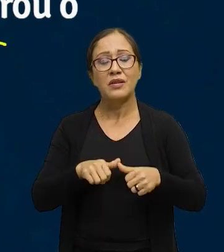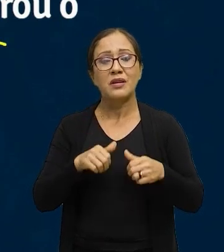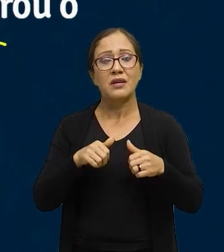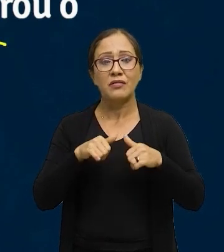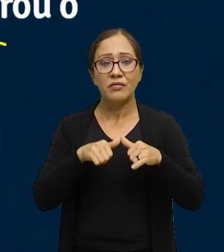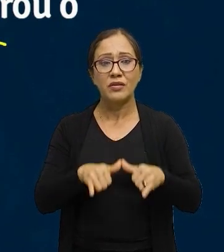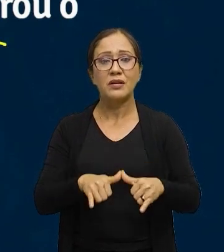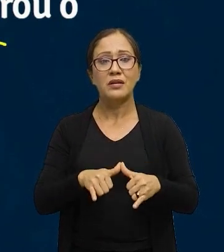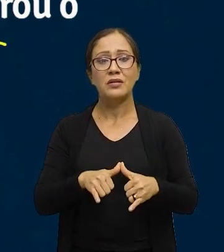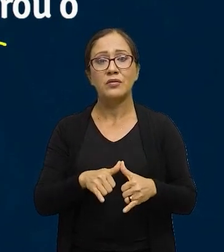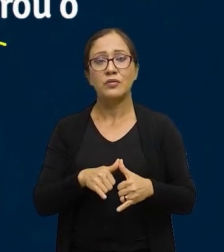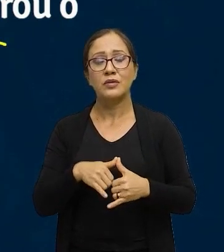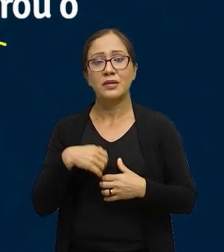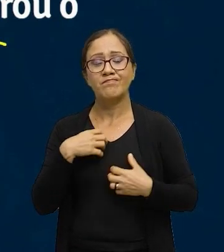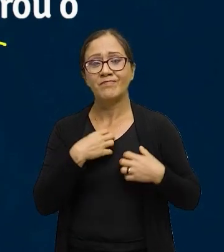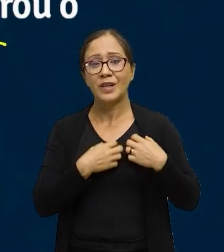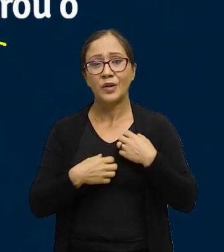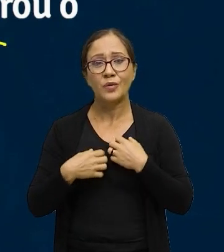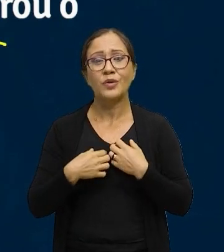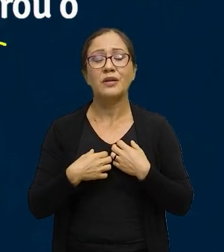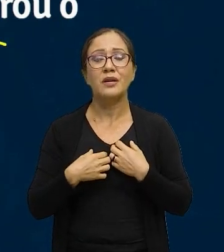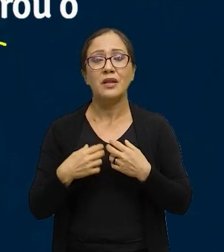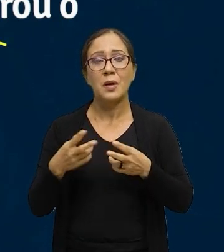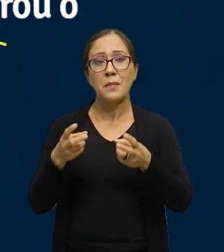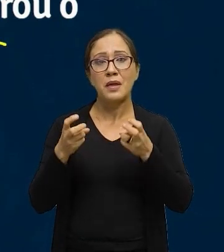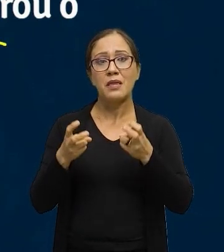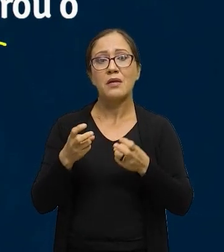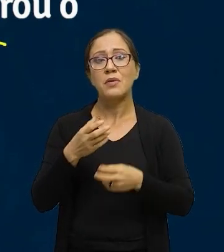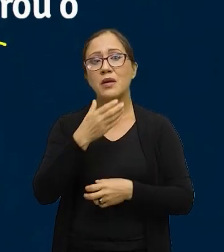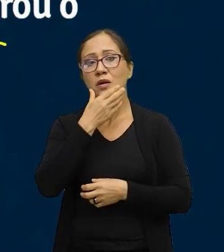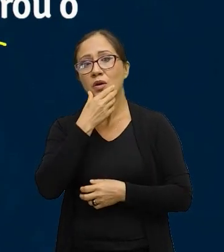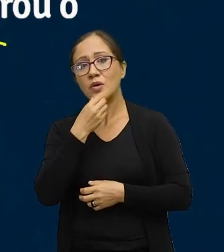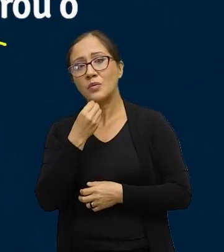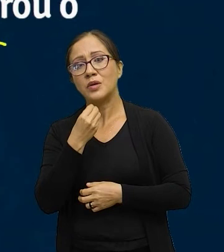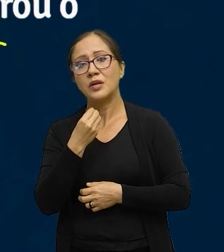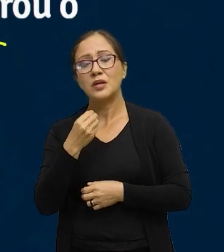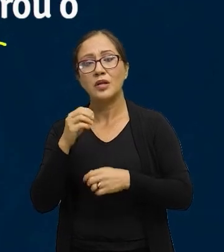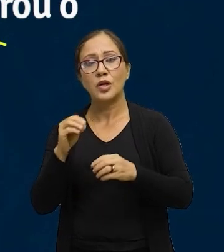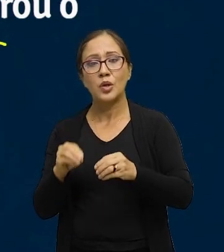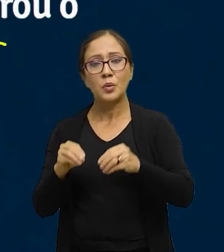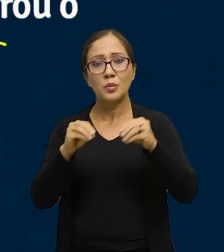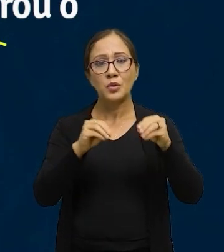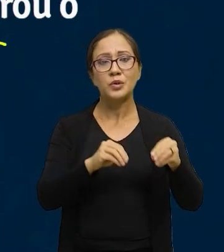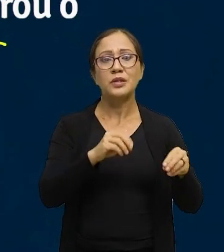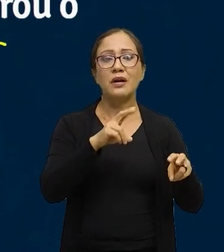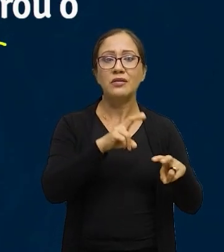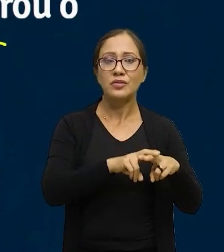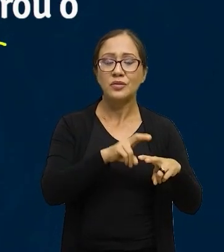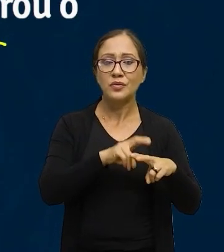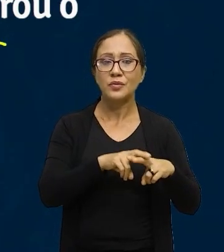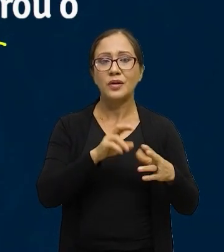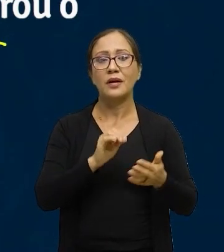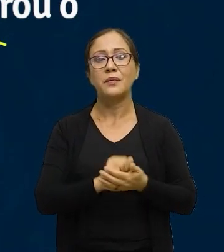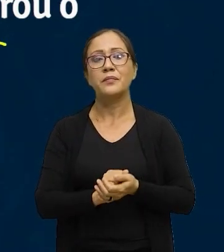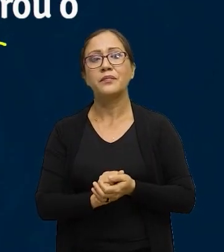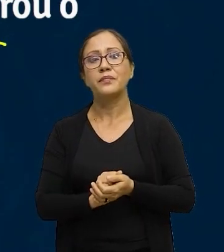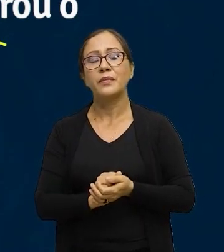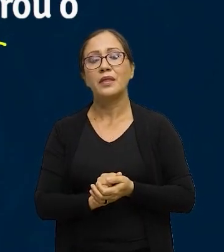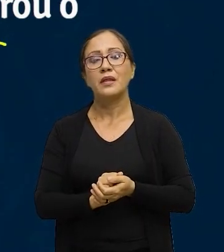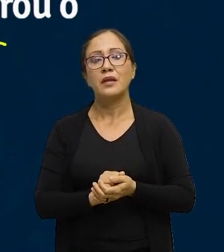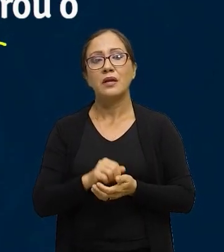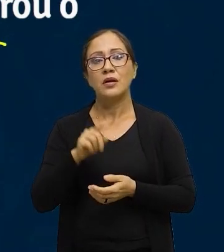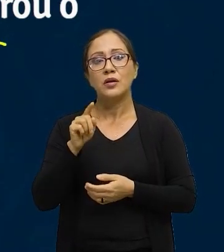e terá de mudar de lugar. Não, muito pelo contrário. Aqui na letra C, a garota